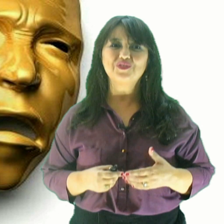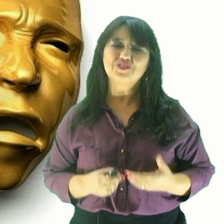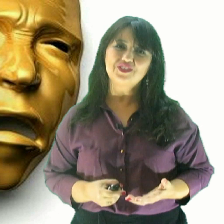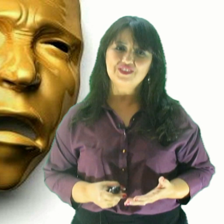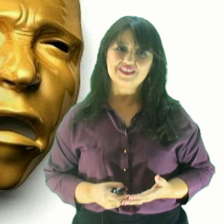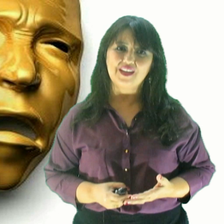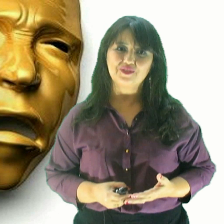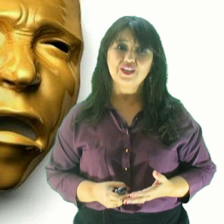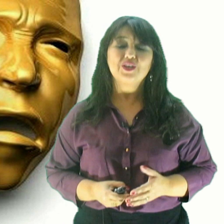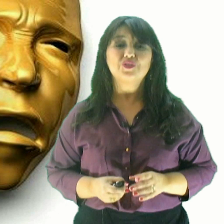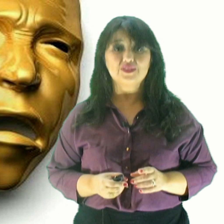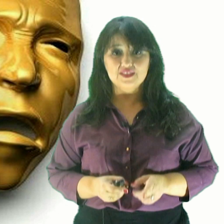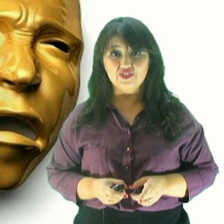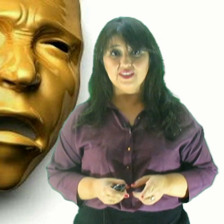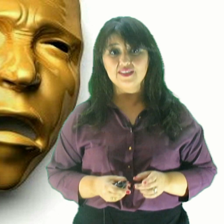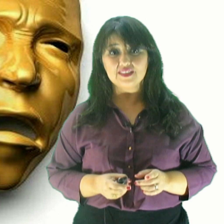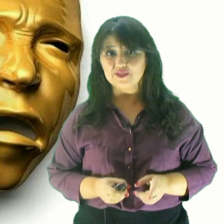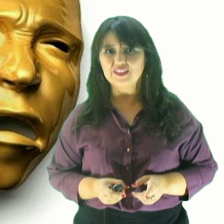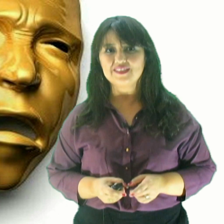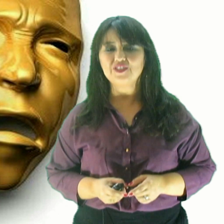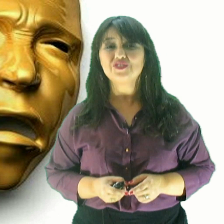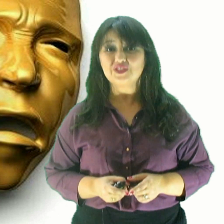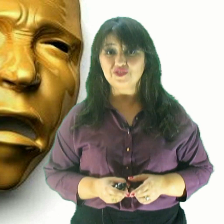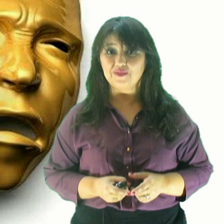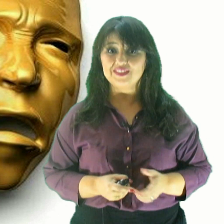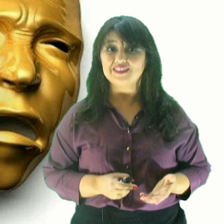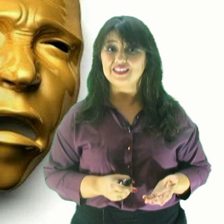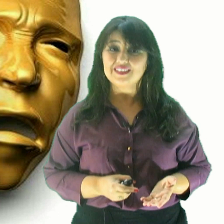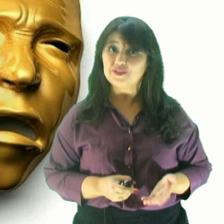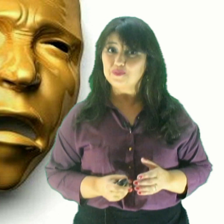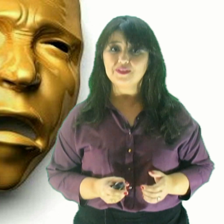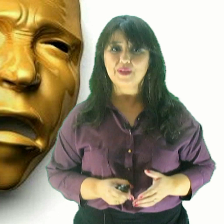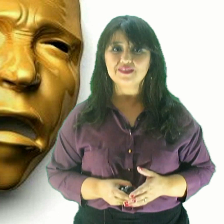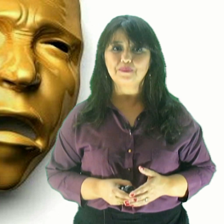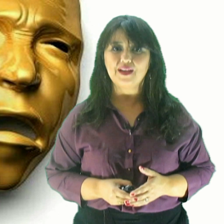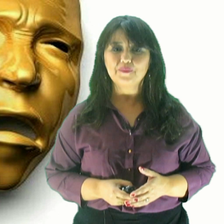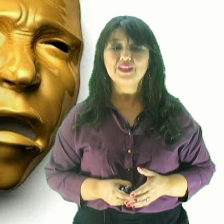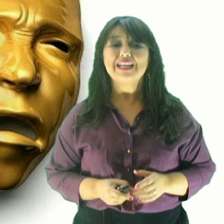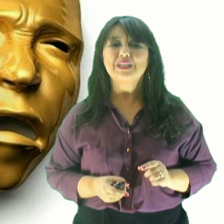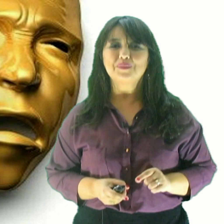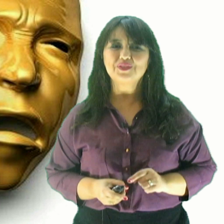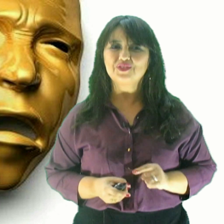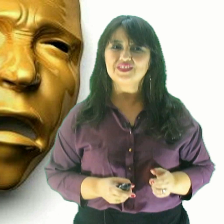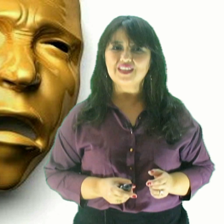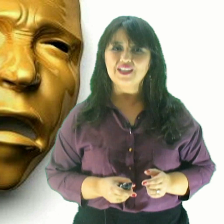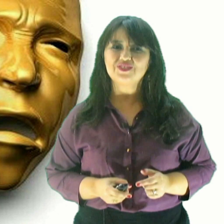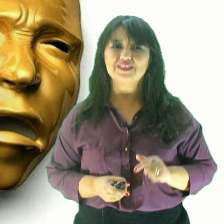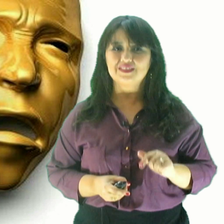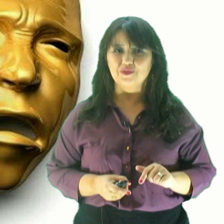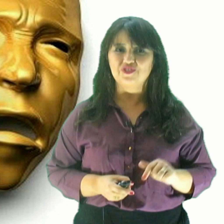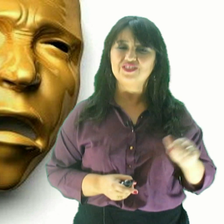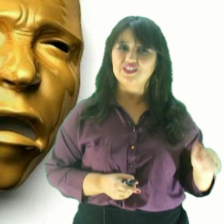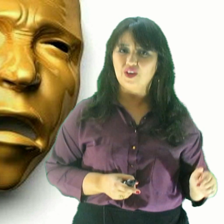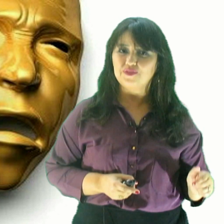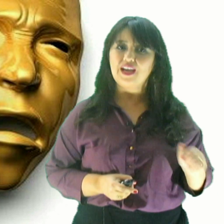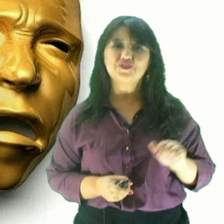a nossa rotina de ensaios. Todas as crianças, adolescentes e jovens interessados podem participar. Lembrando que os ensaios